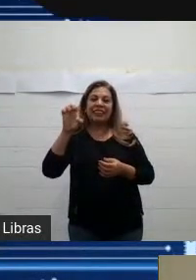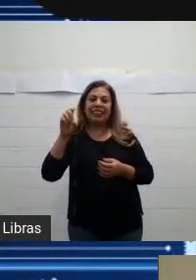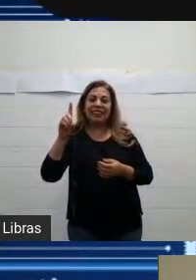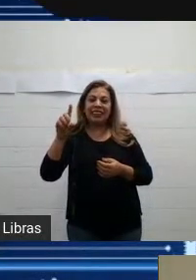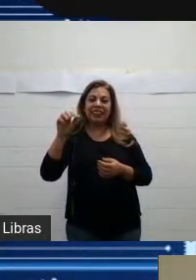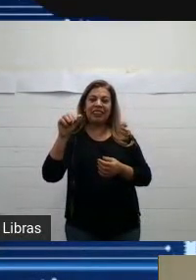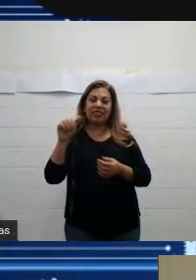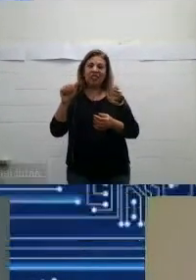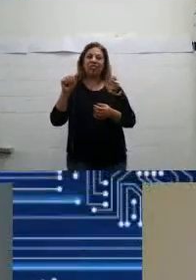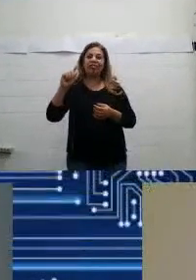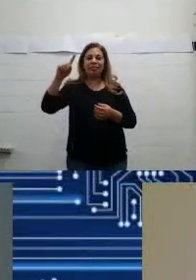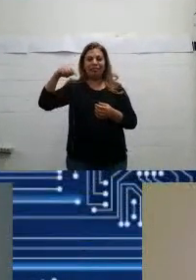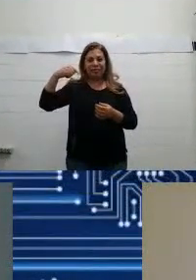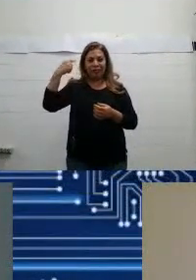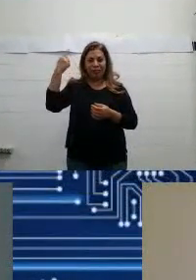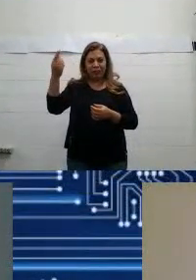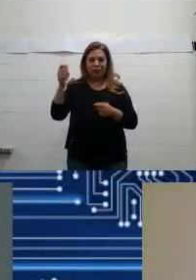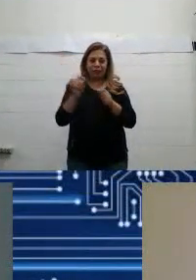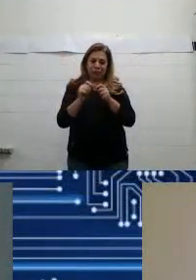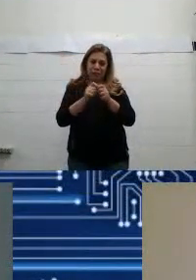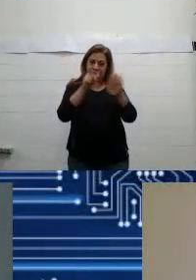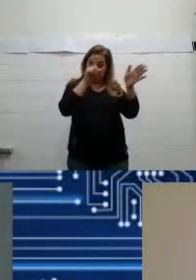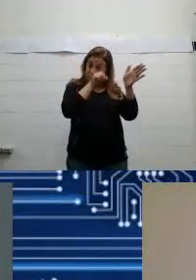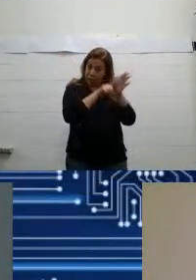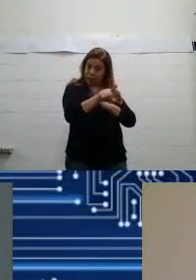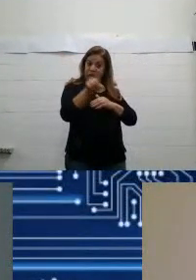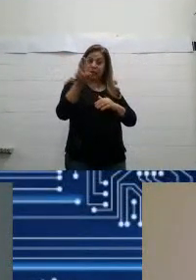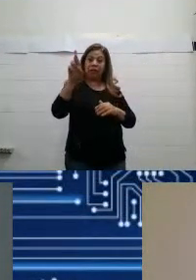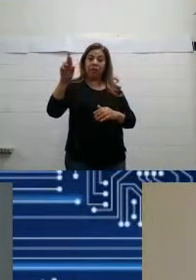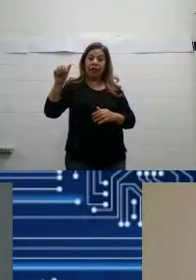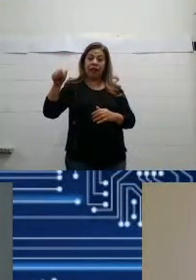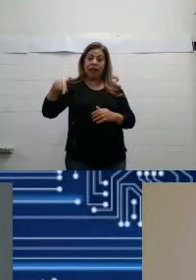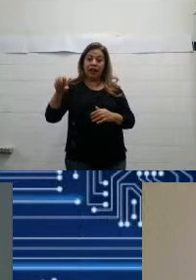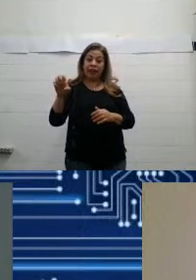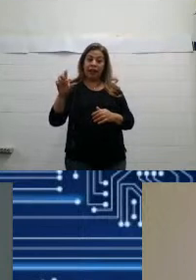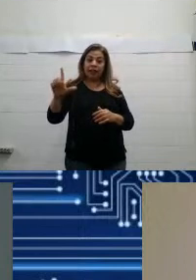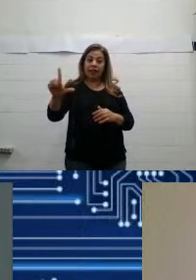eu faço, então, uma pergunta para a Raquel.